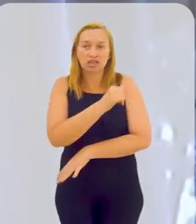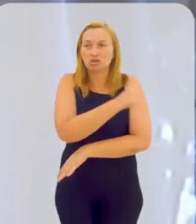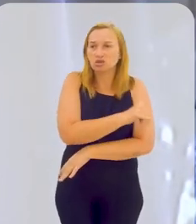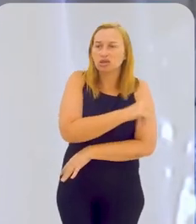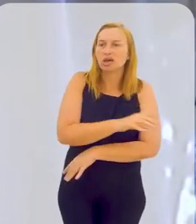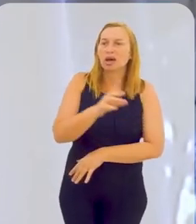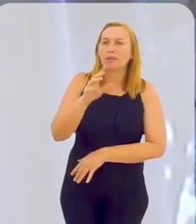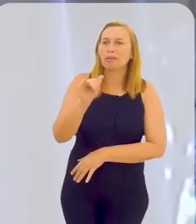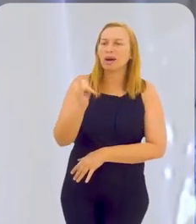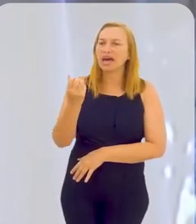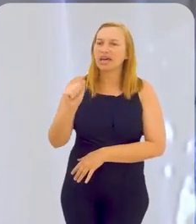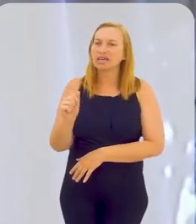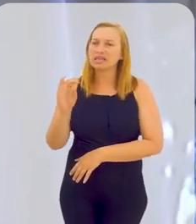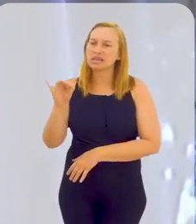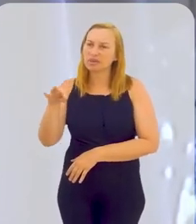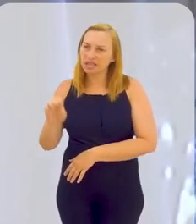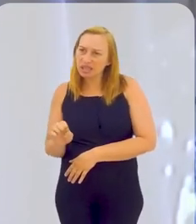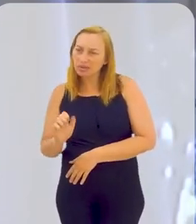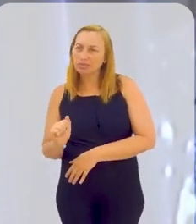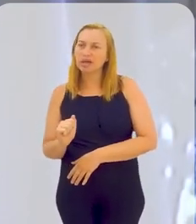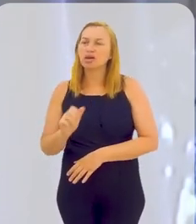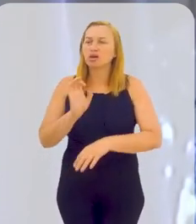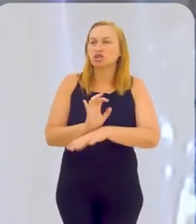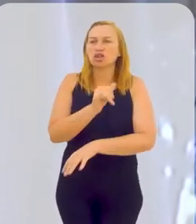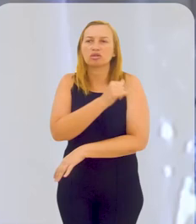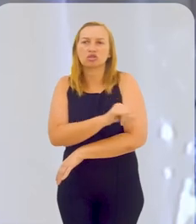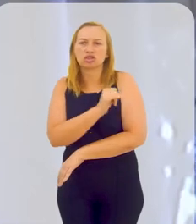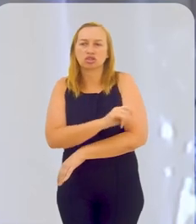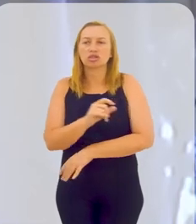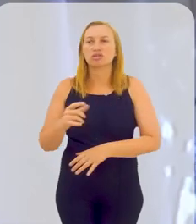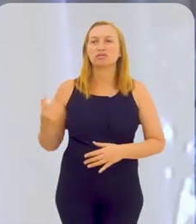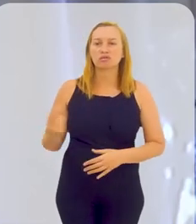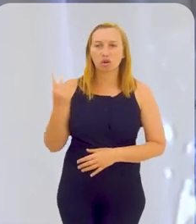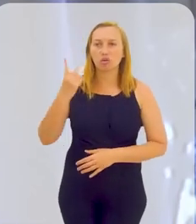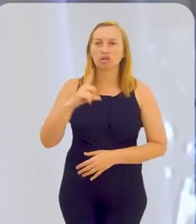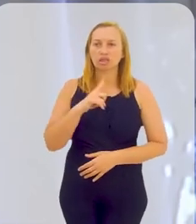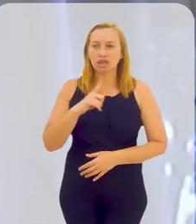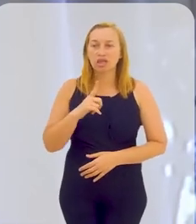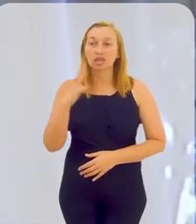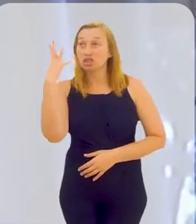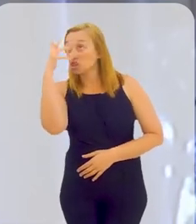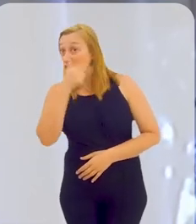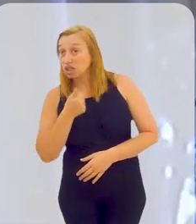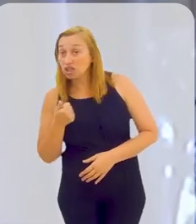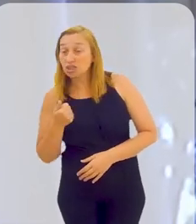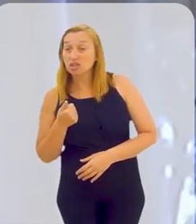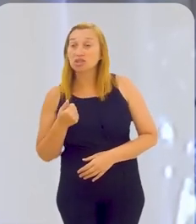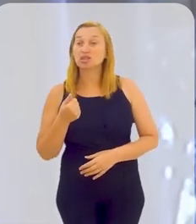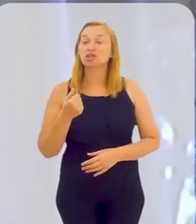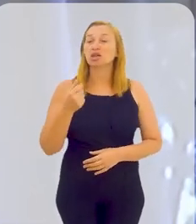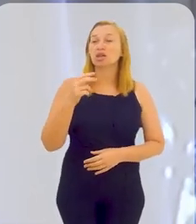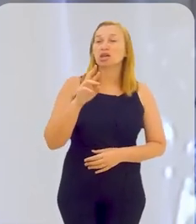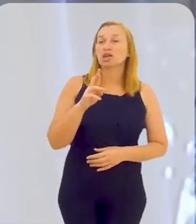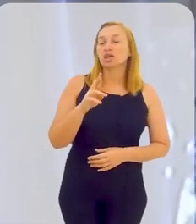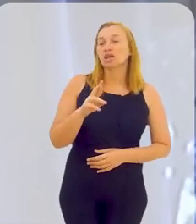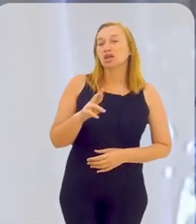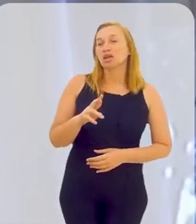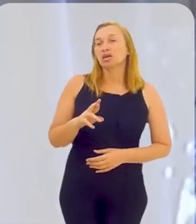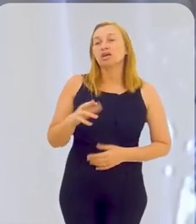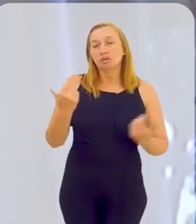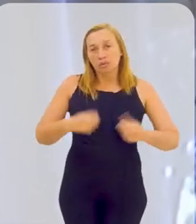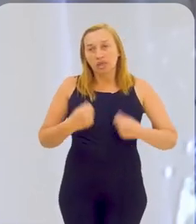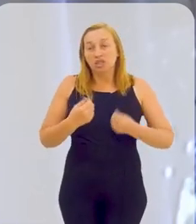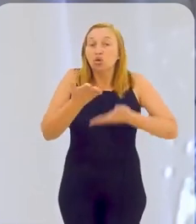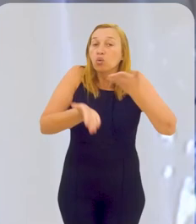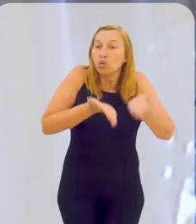nós temos a Baía de Sepetiba. O Estado do Rio é um estado privilegiado, em termos de beleza, de recursos naturais.